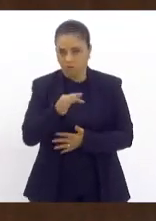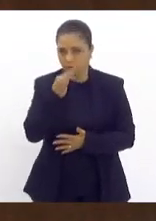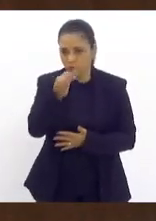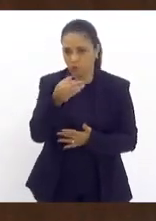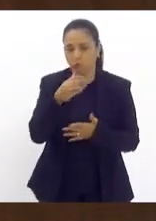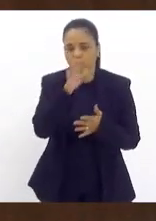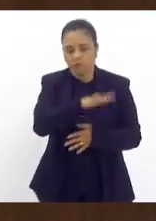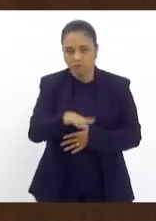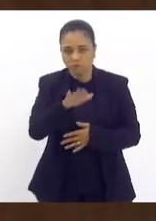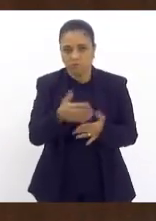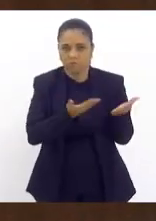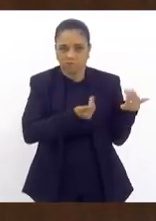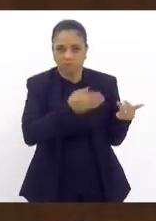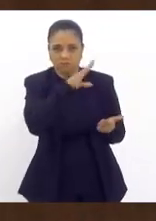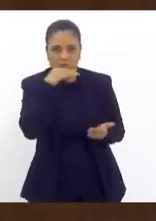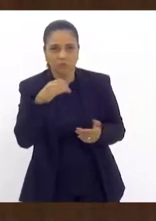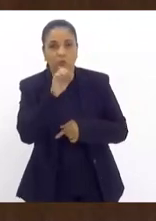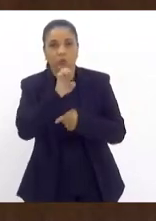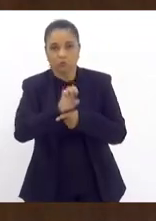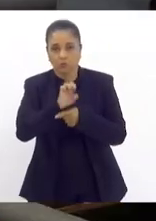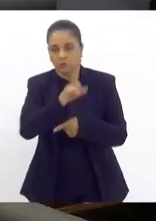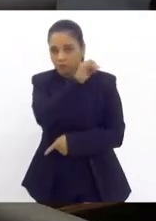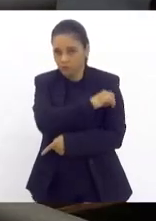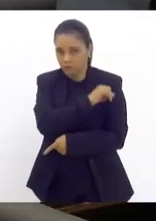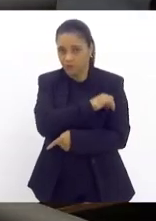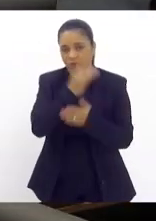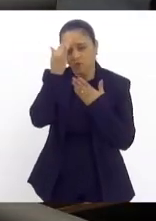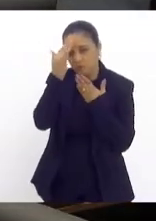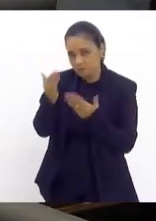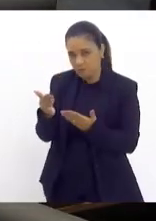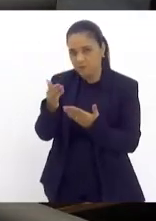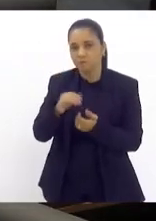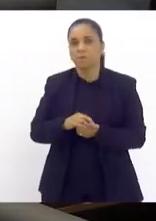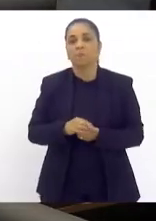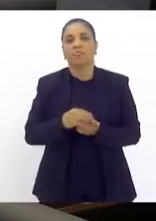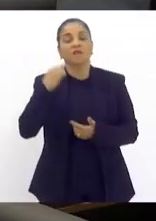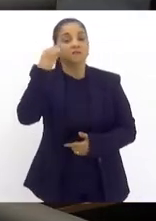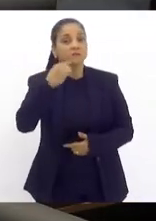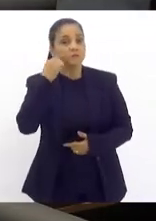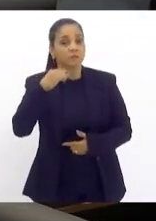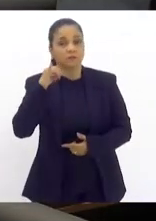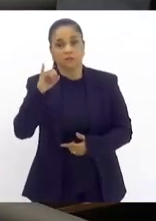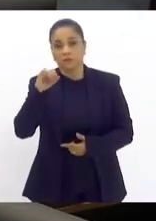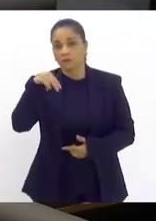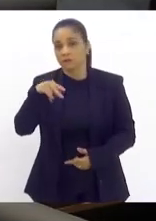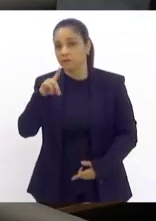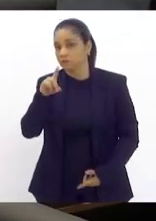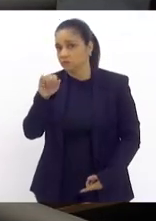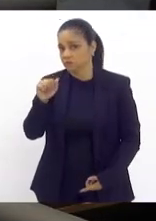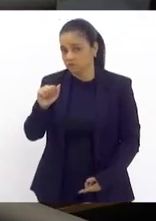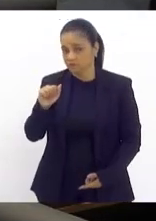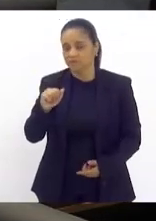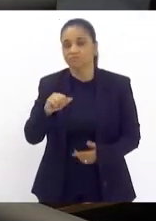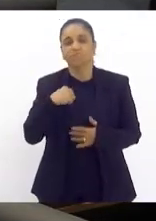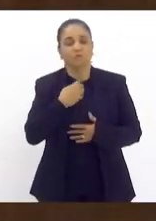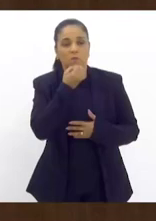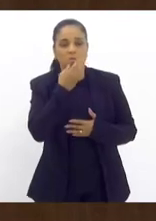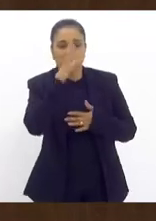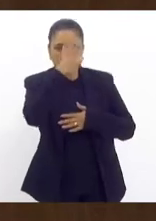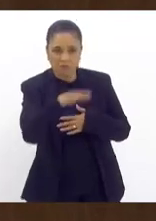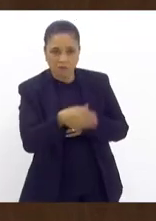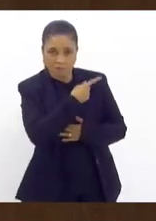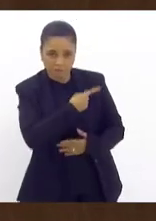do estado do Rio de Janeiro. Muito obrigado. Deputada Índia Hermelau. Boa tarde,